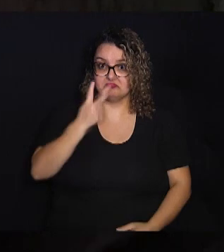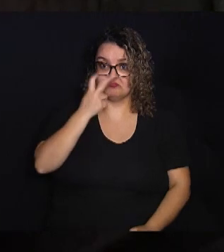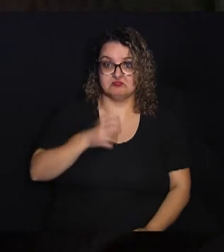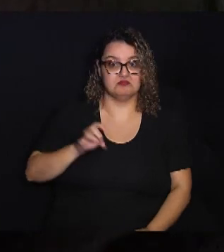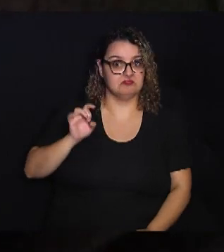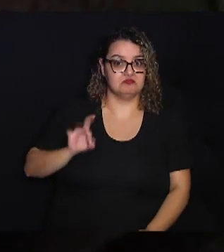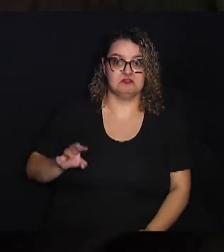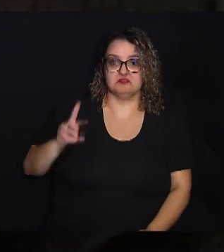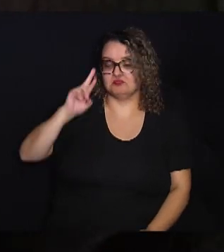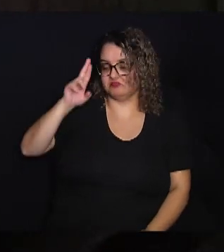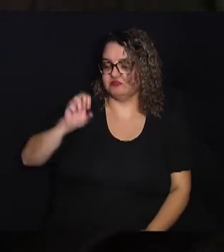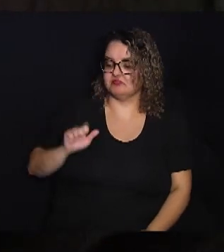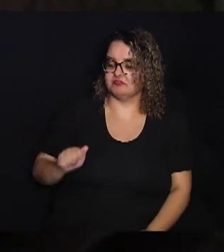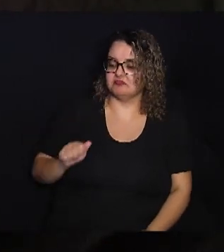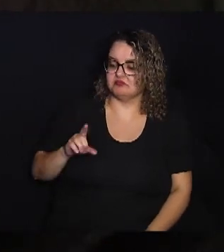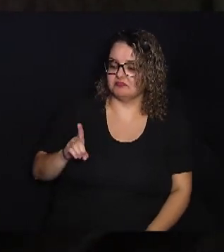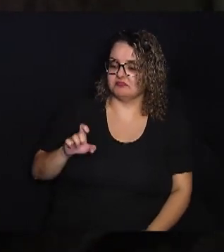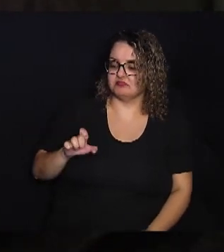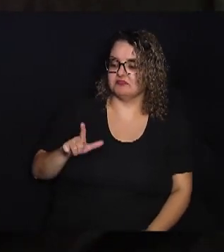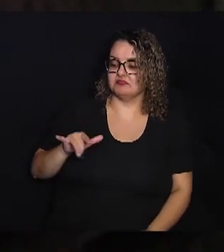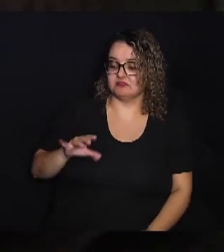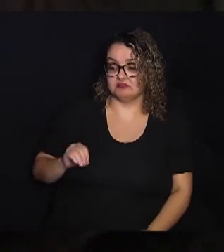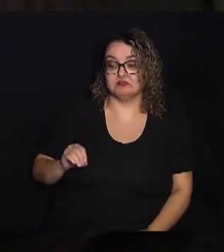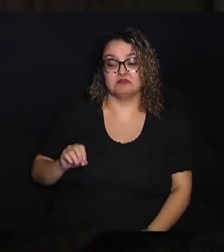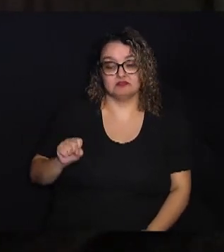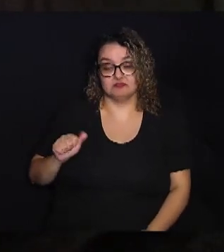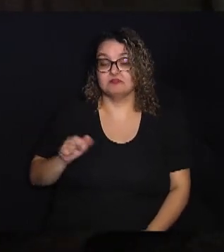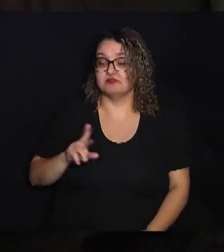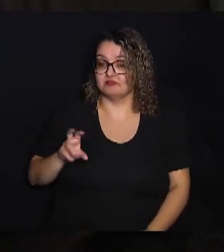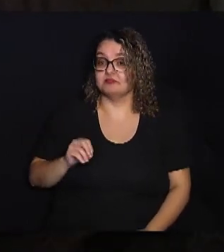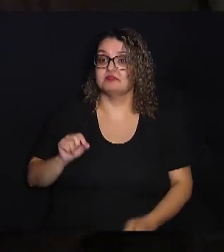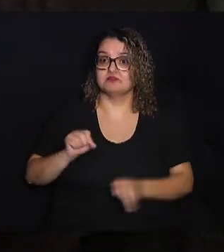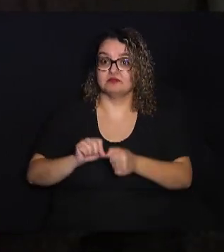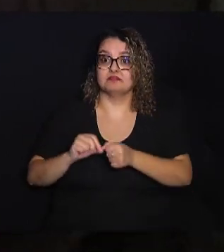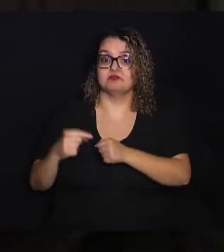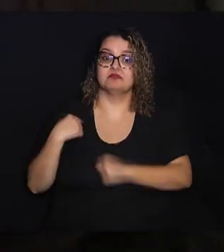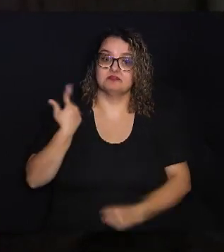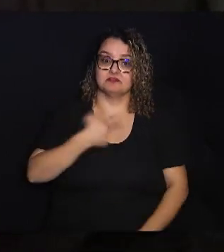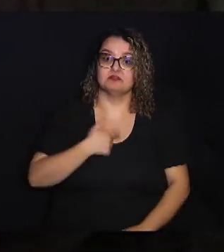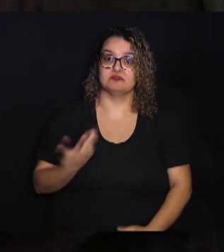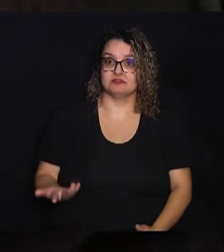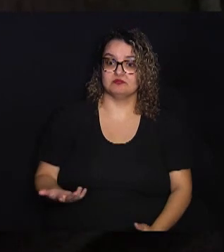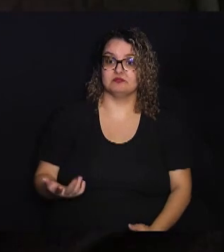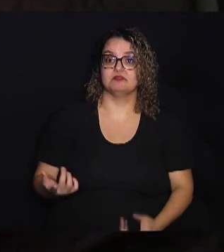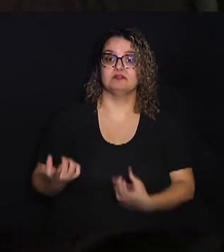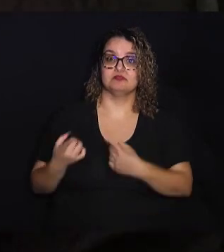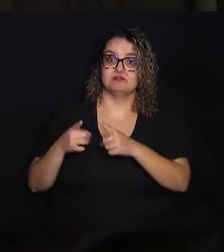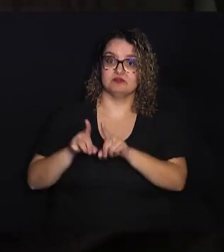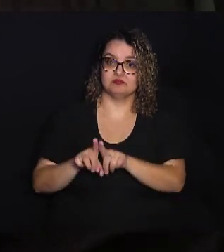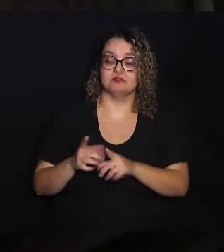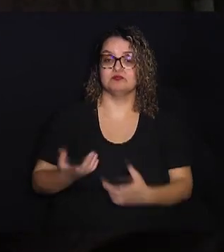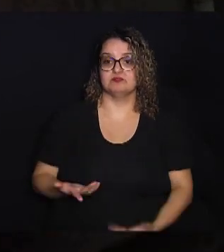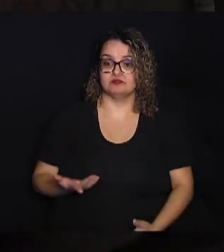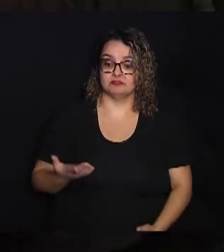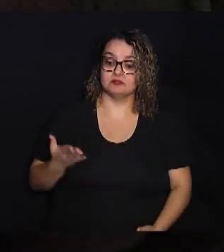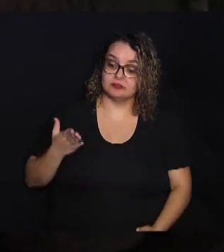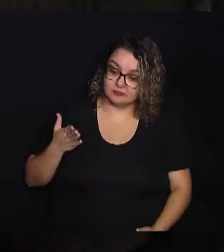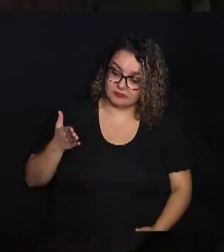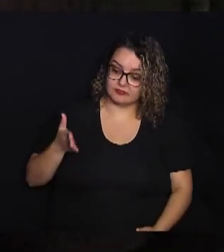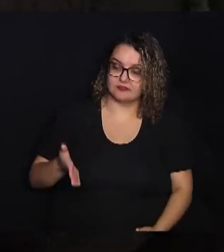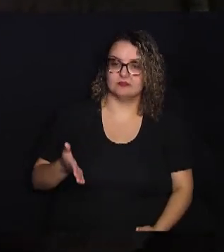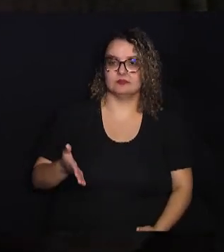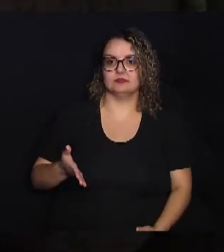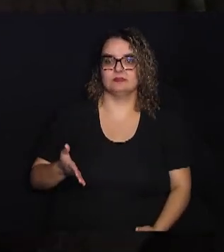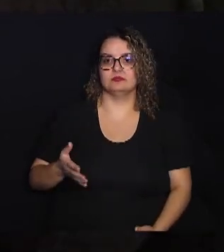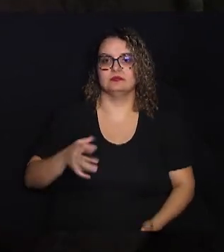o Adélio Sarro fazer isso por a gente, né? Com a parceria aí de estar indo lá pelo